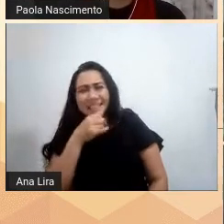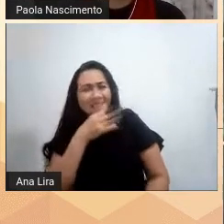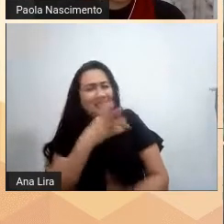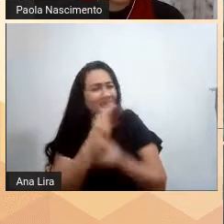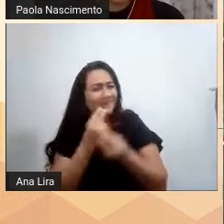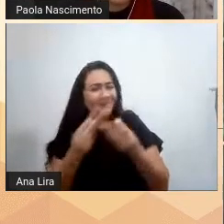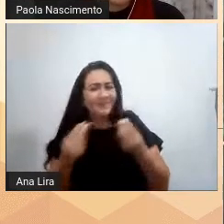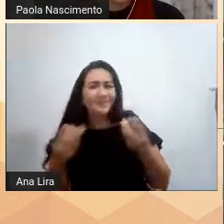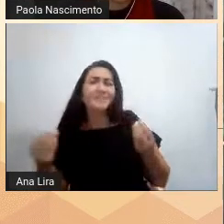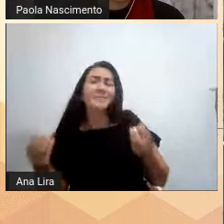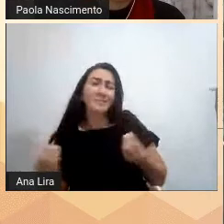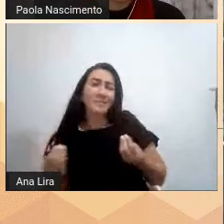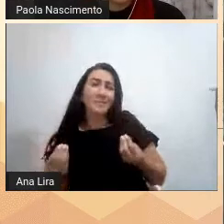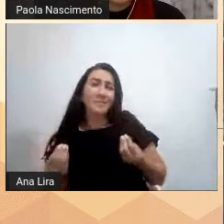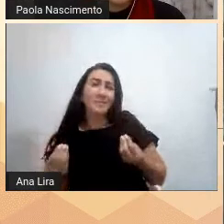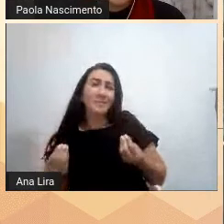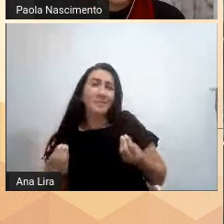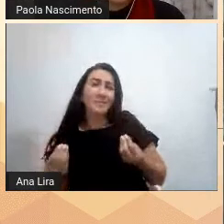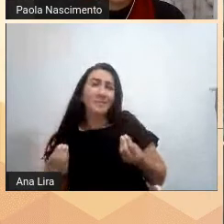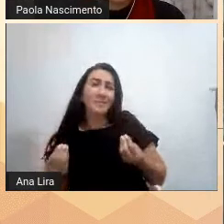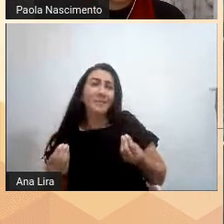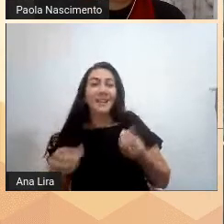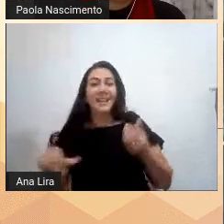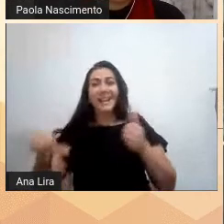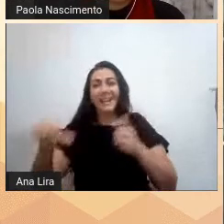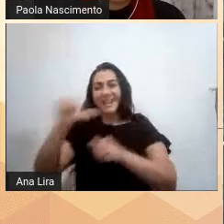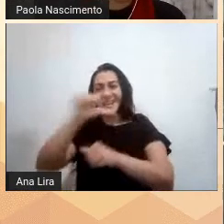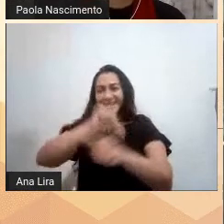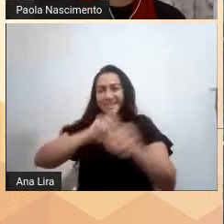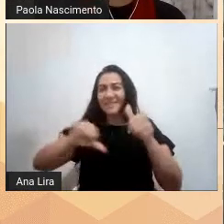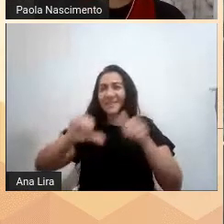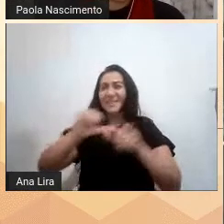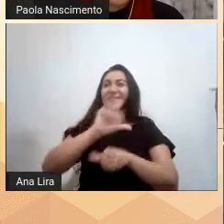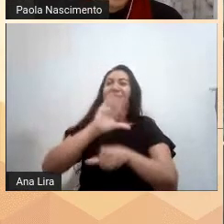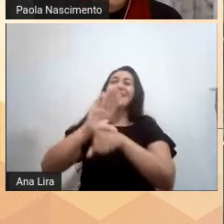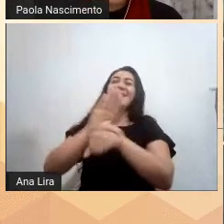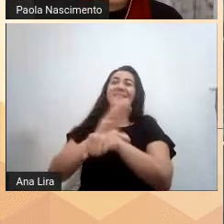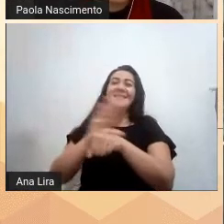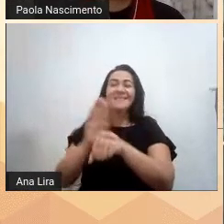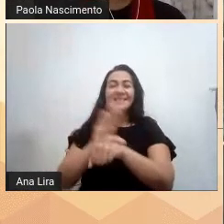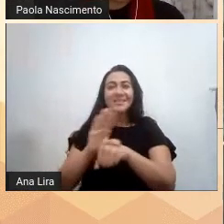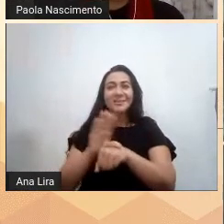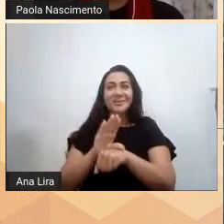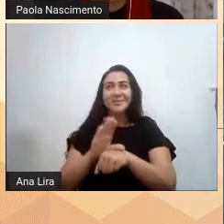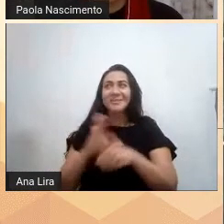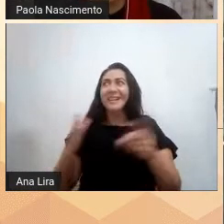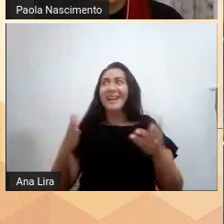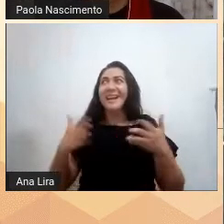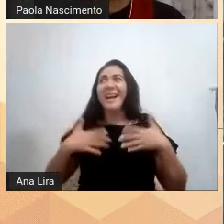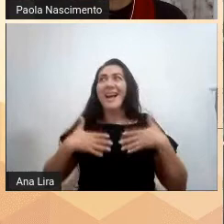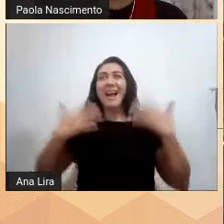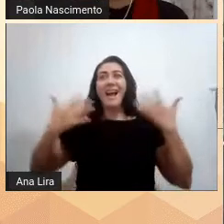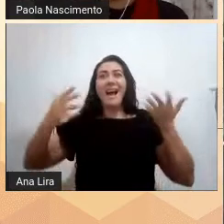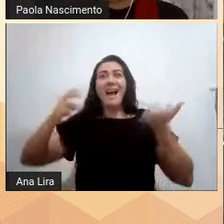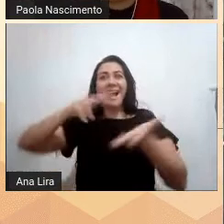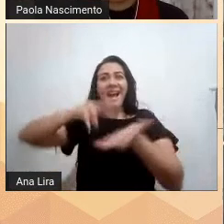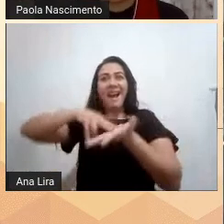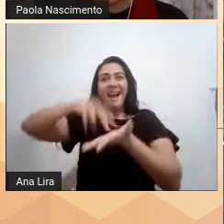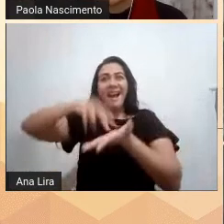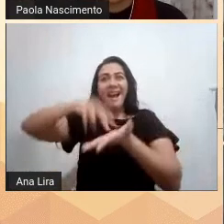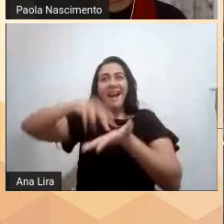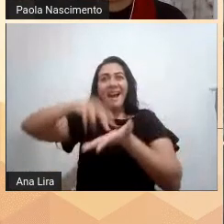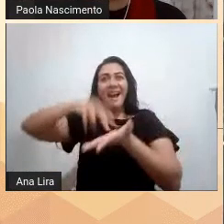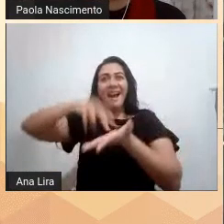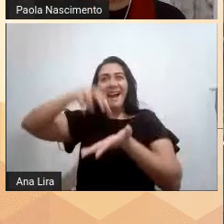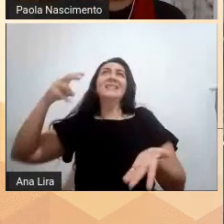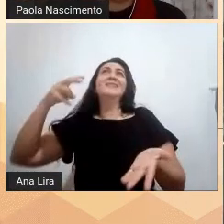através de uma oficina, ela conseguiu ter a coragem de sair daquela cama, mesmo muito novinha, que até a própria avó